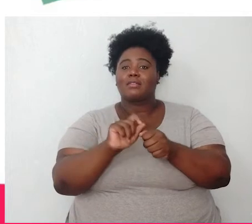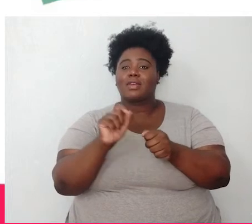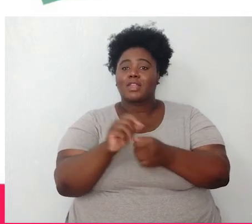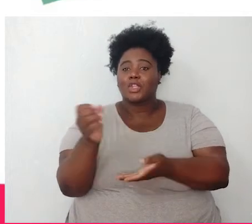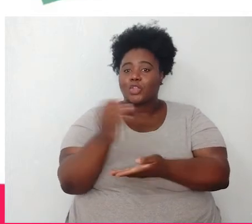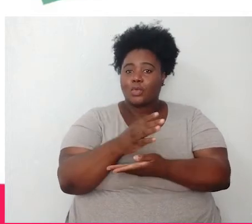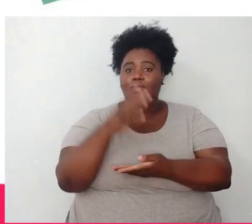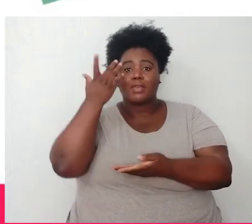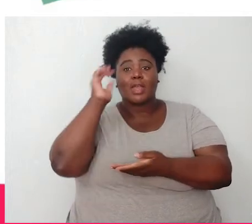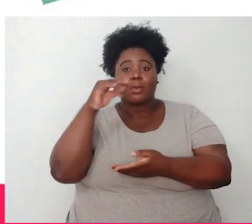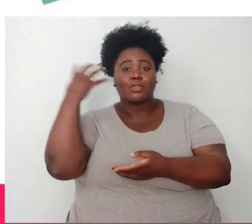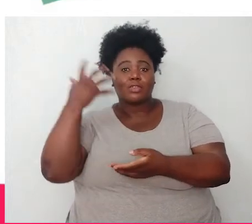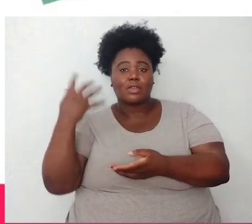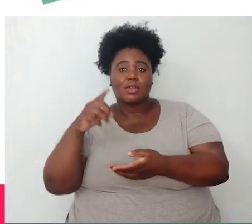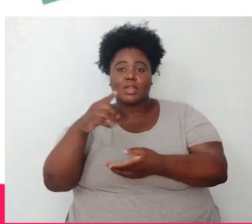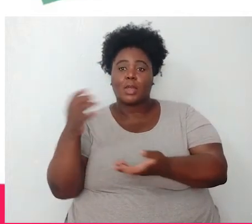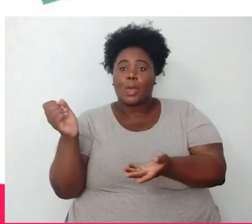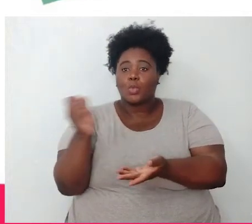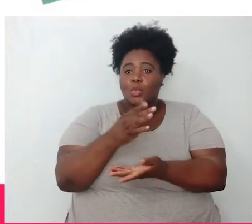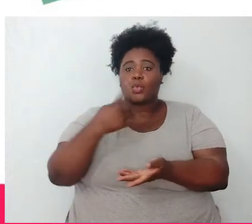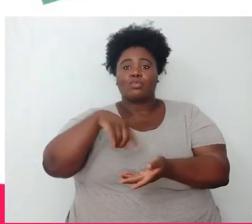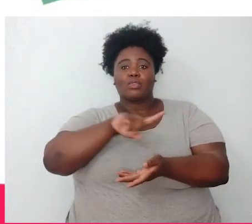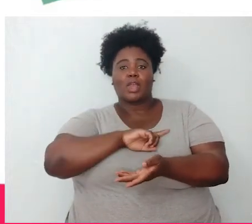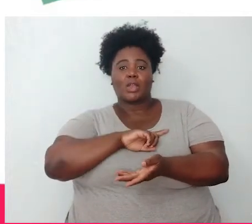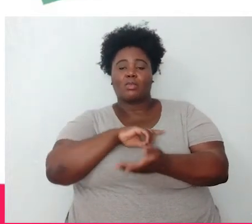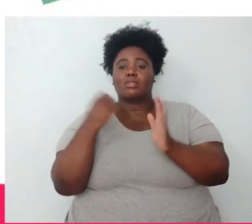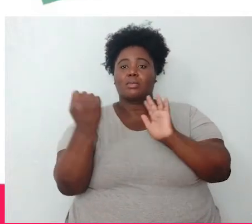drag é o renascimento da nossa identidade.